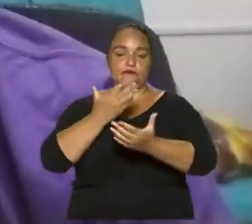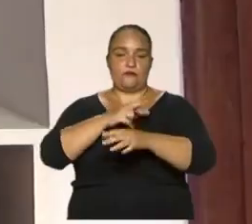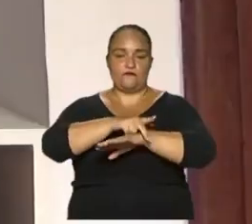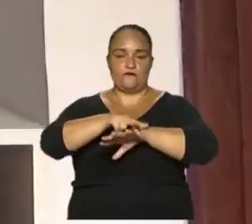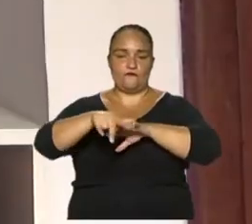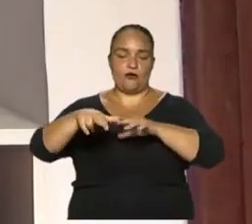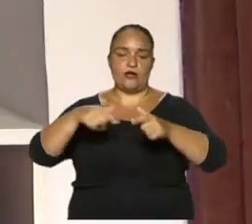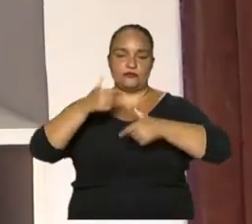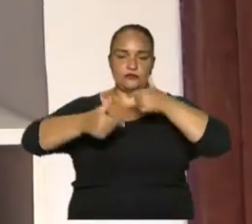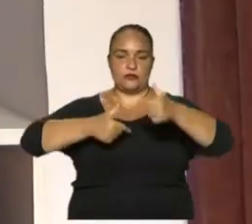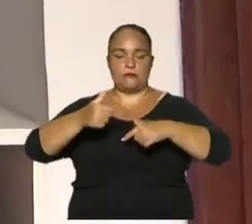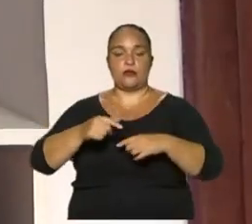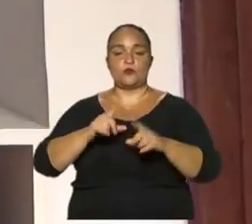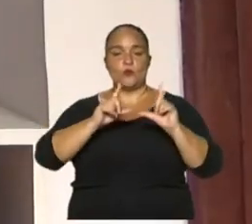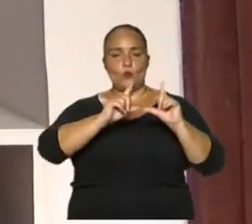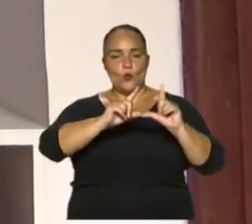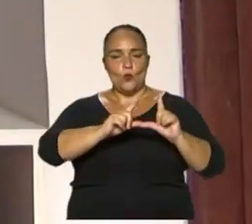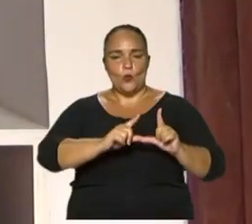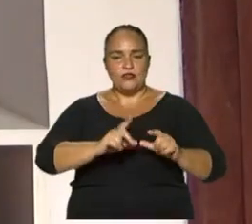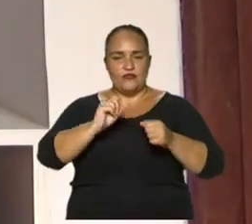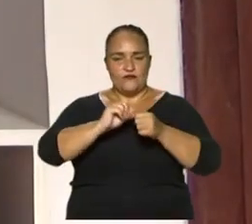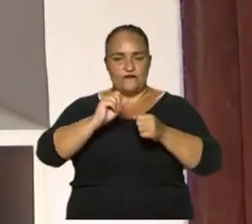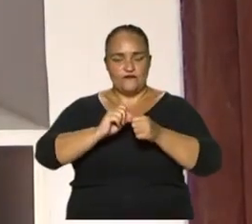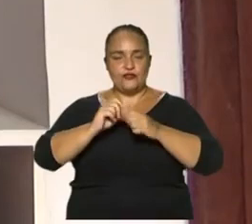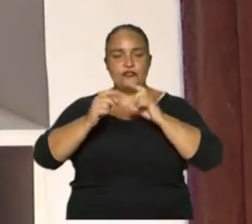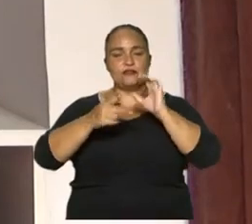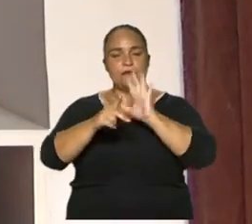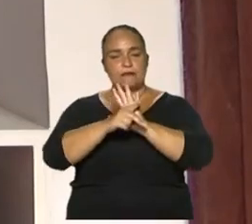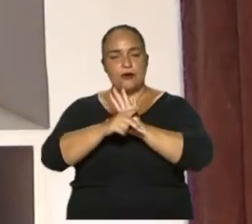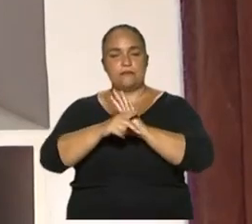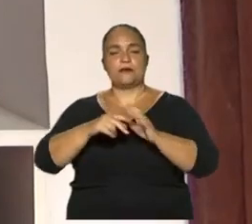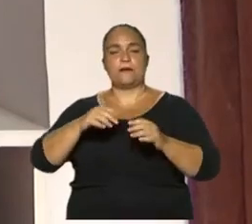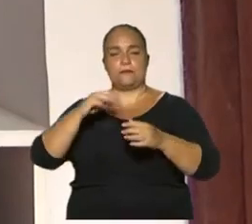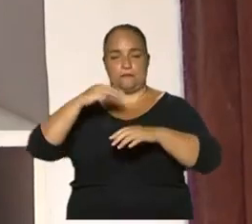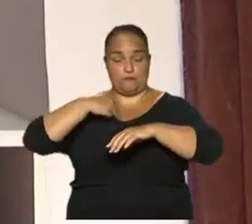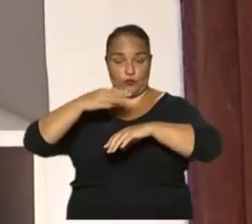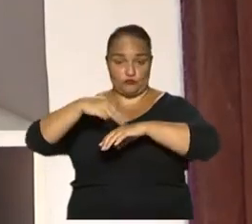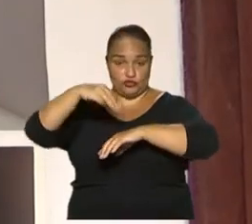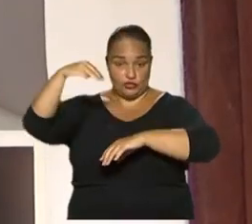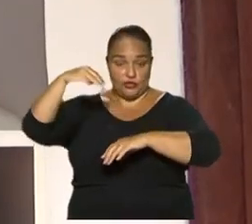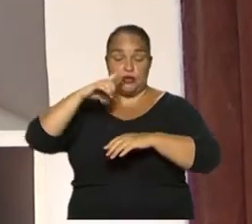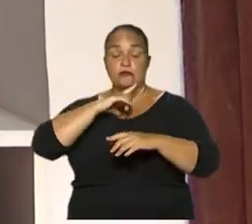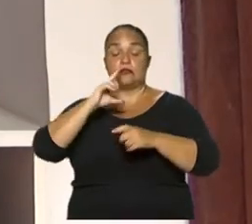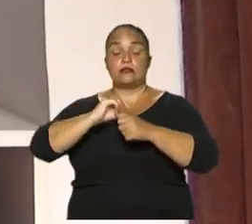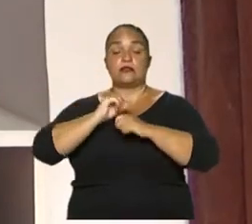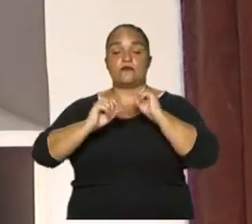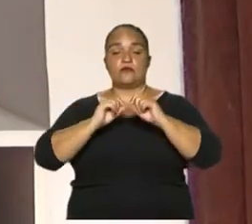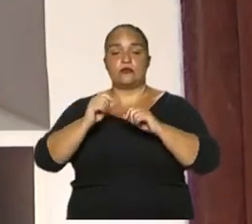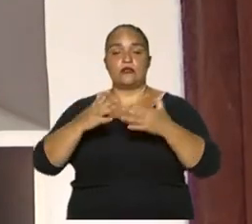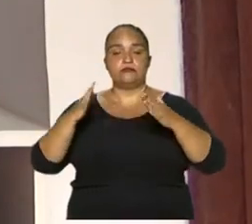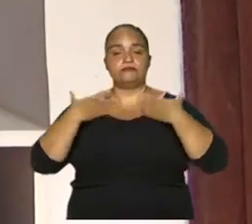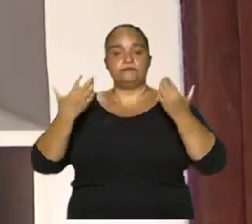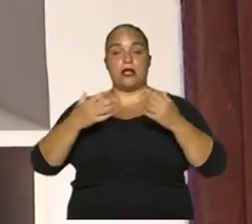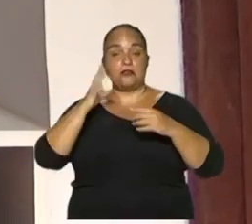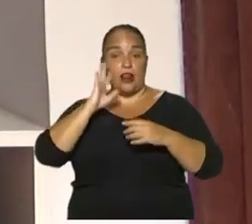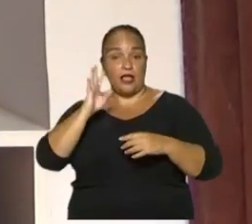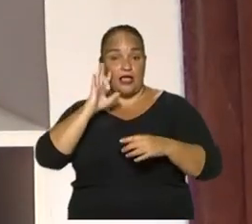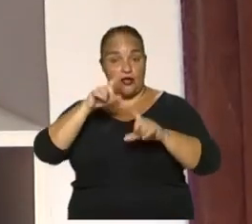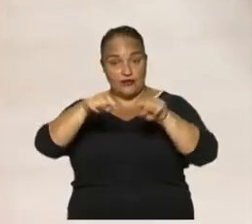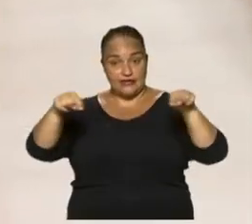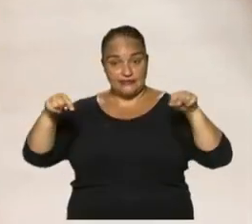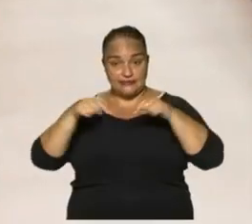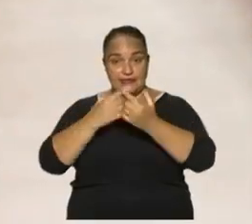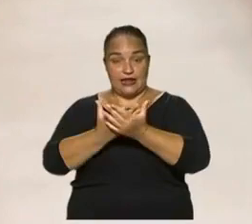trabalhos assim. Os quadrinhos que eu fiz sobre propriedade da matéria para o meu mestrado, eles tiveram um impacto bem legal na sala de aula que eu